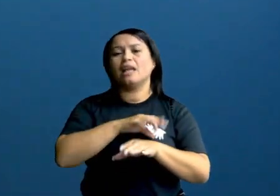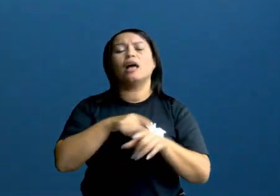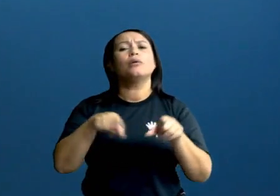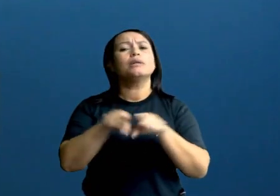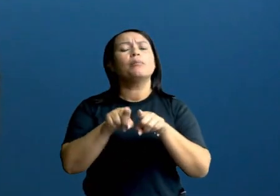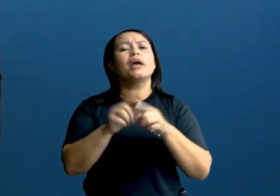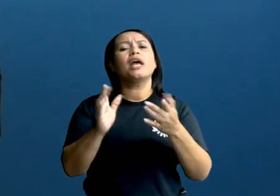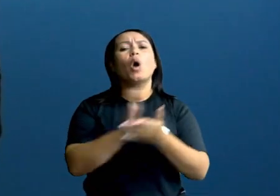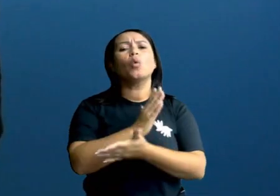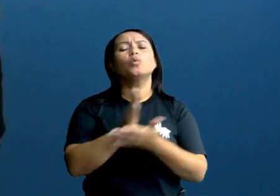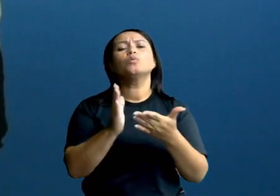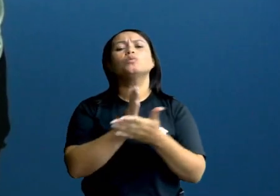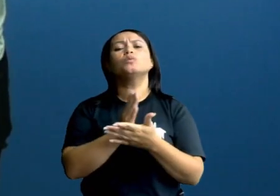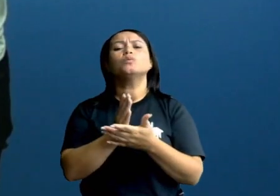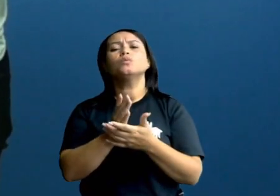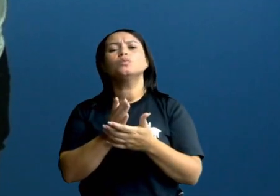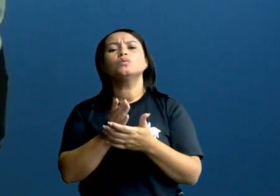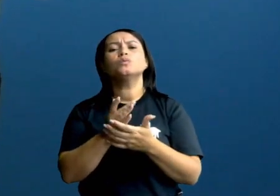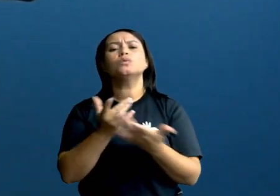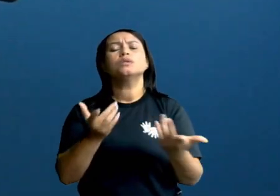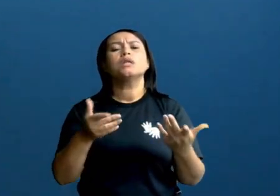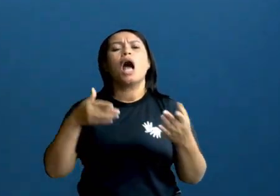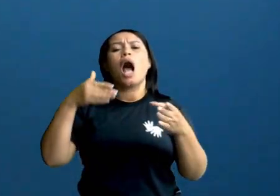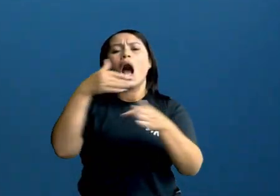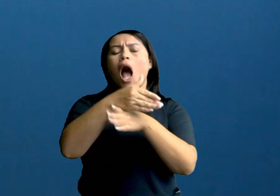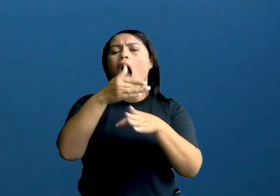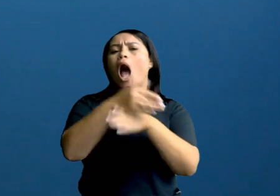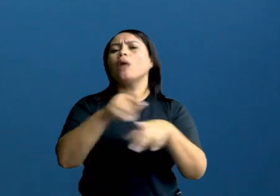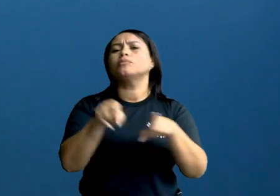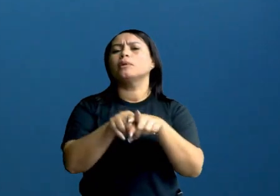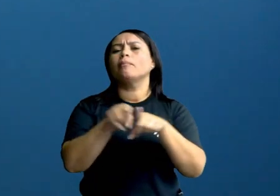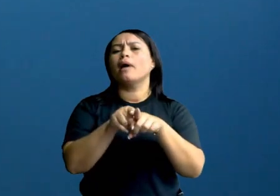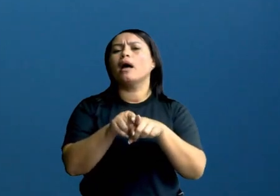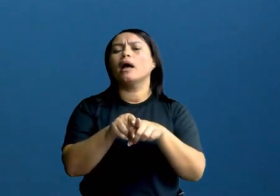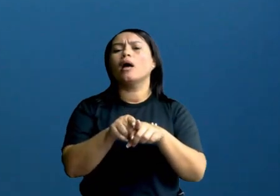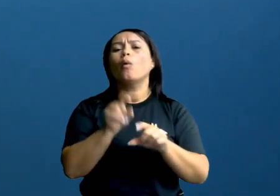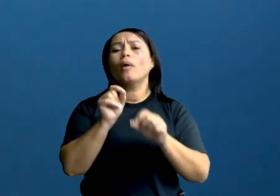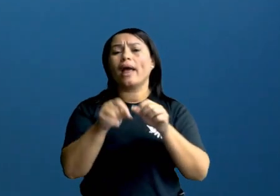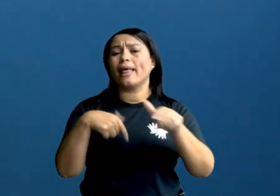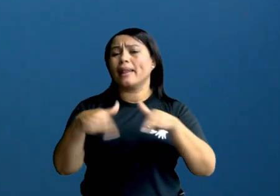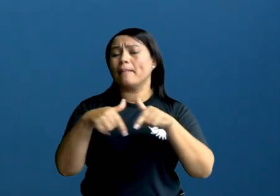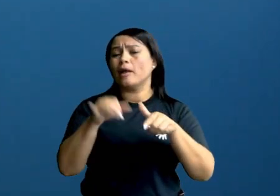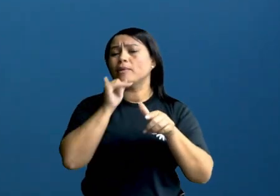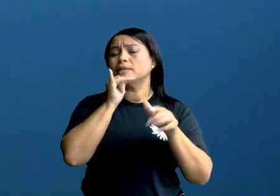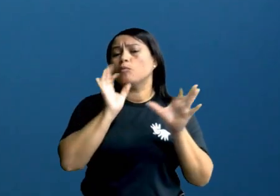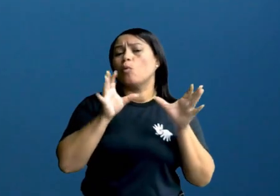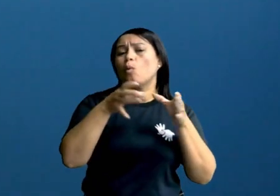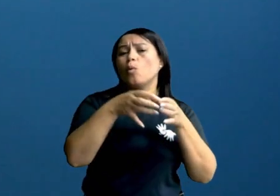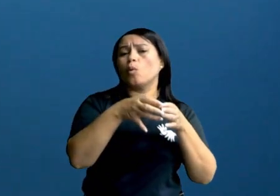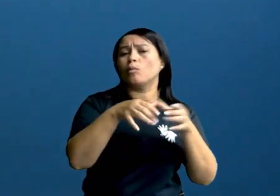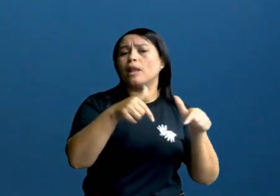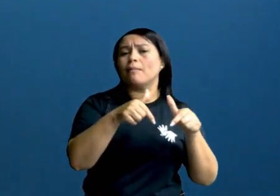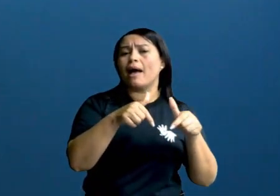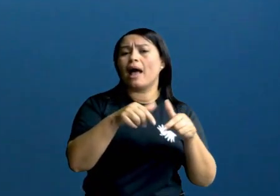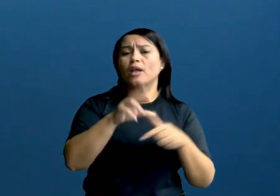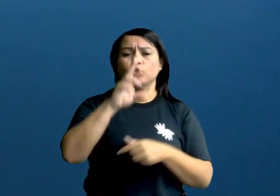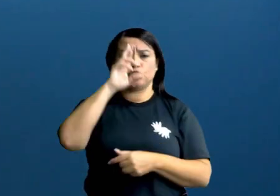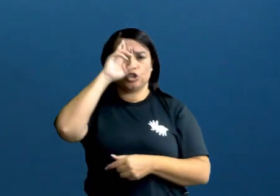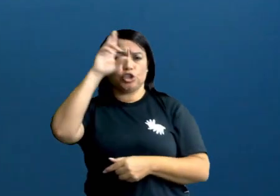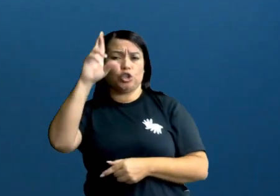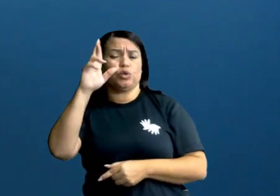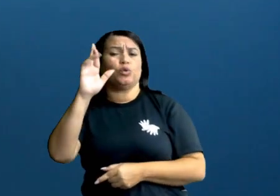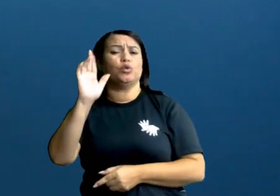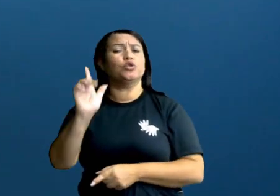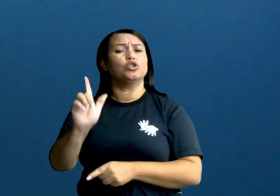cargos, né, ocupacionais em relação ao trabalho, também você tem aqui grupos ocupacionais, diretores e gerentes, por